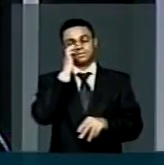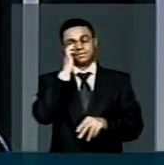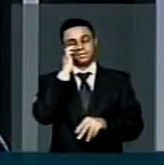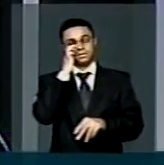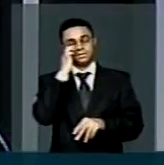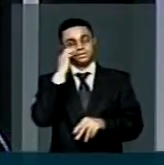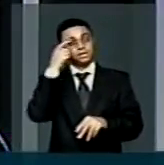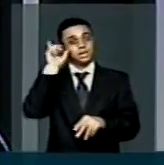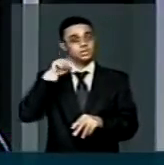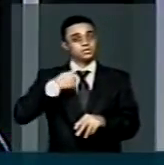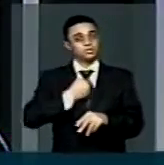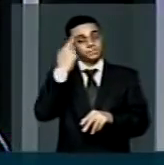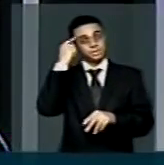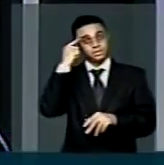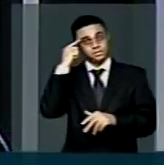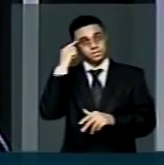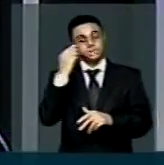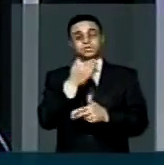situação